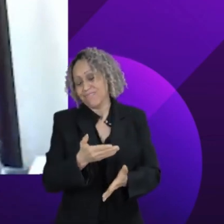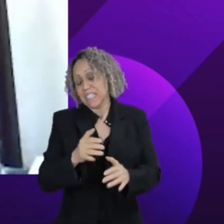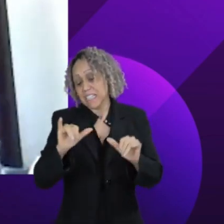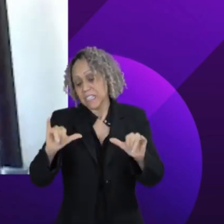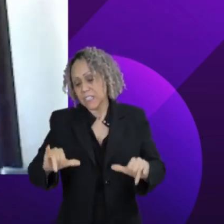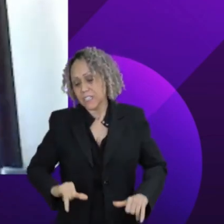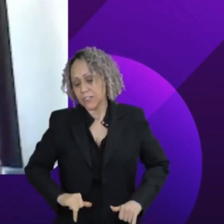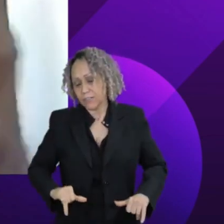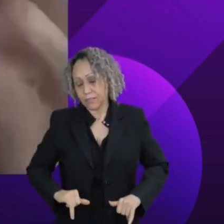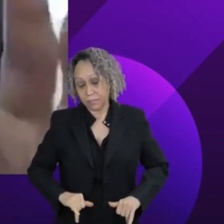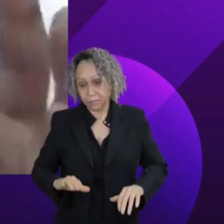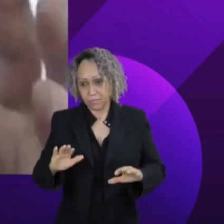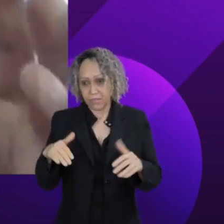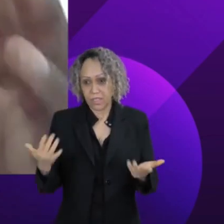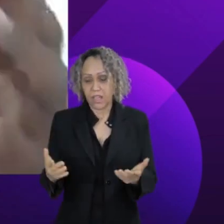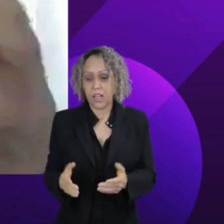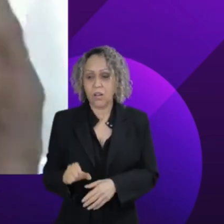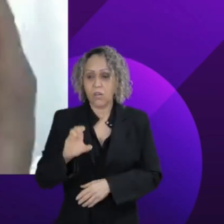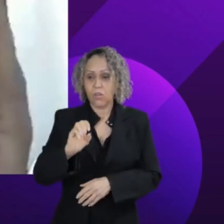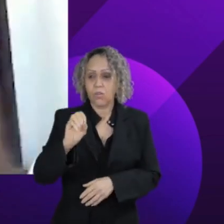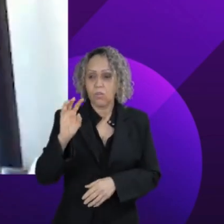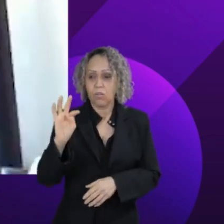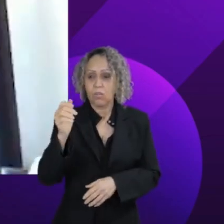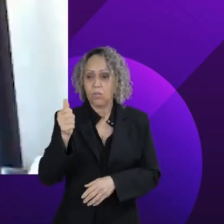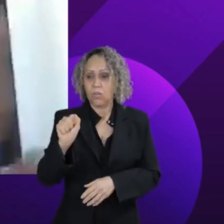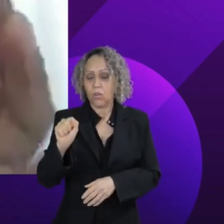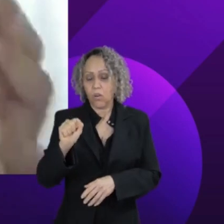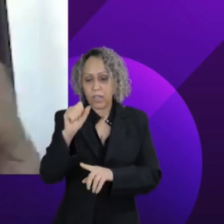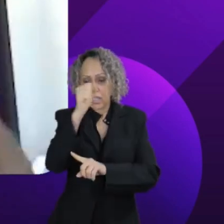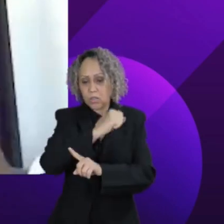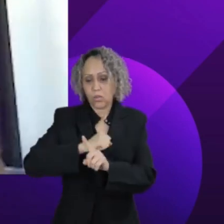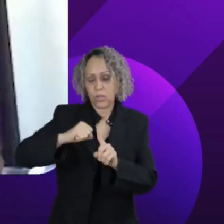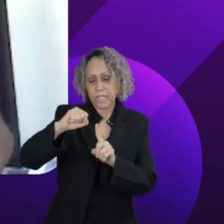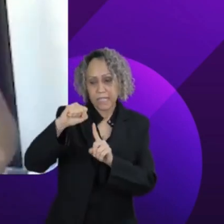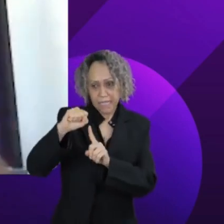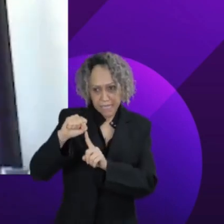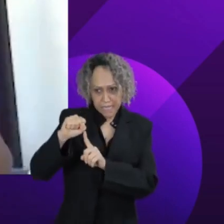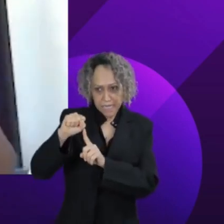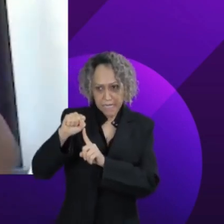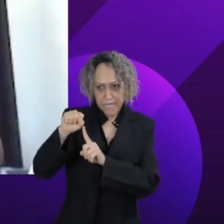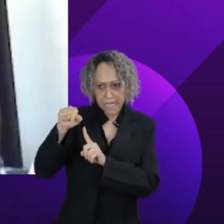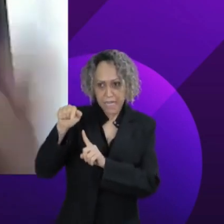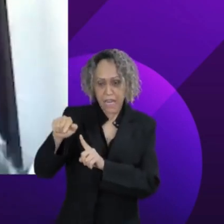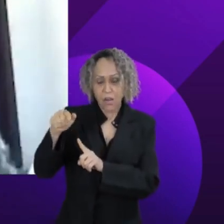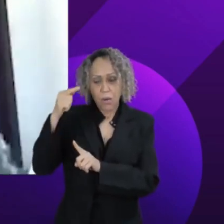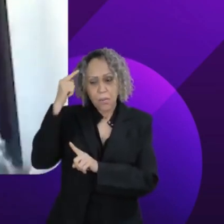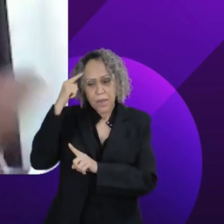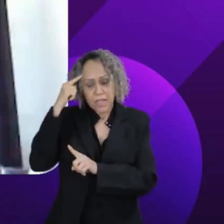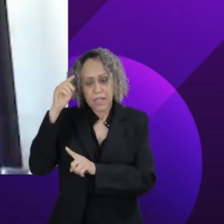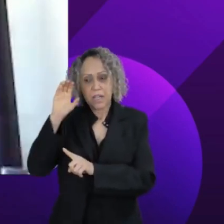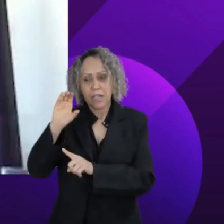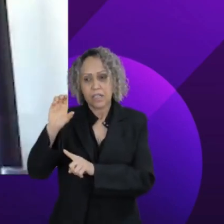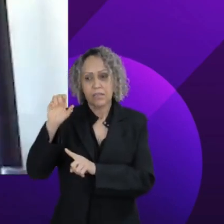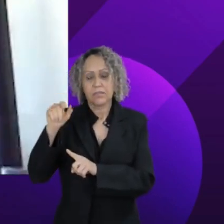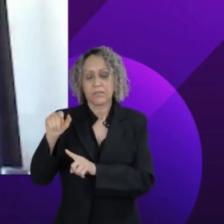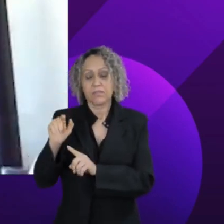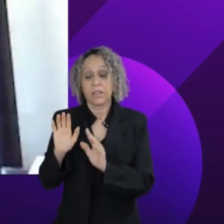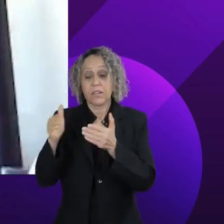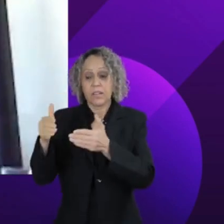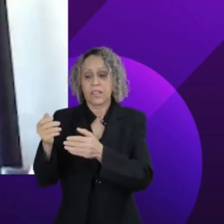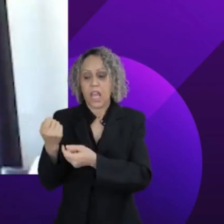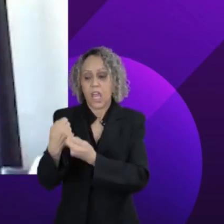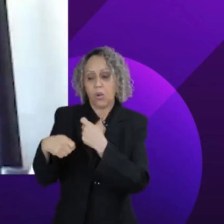Então, quando a gente trata de cota social, se a gente faz uma reserva de vaga pensando a questão econômica,